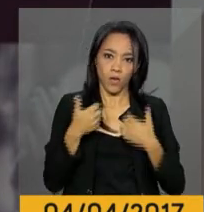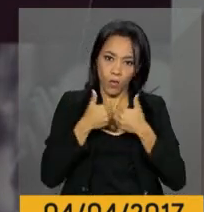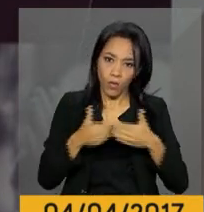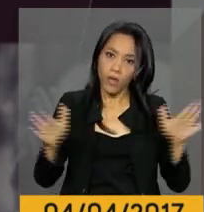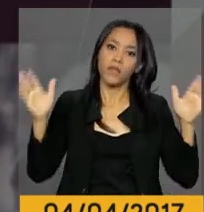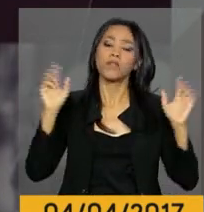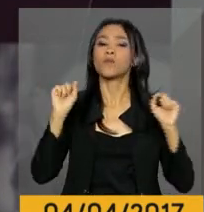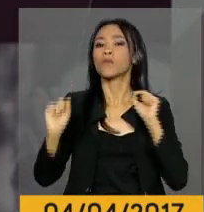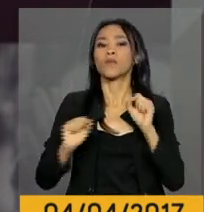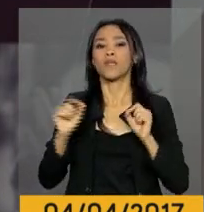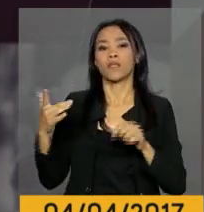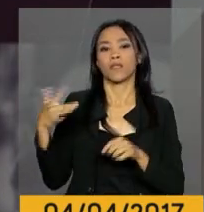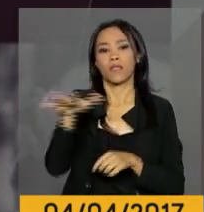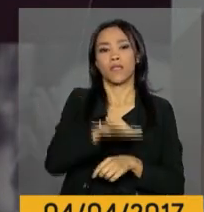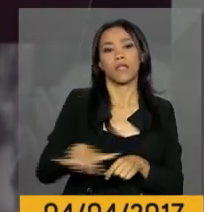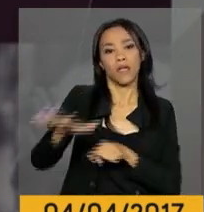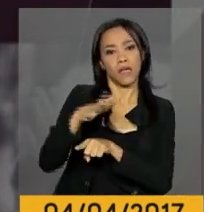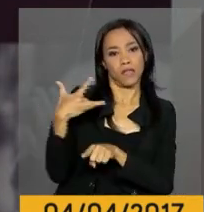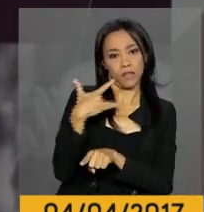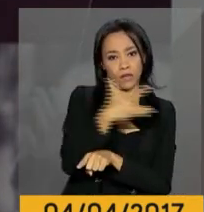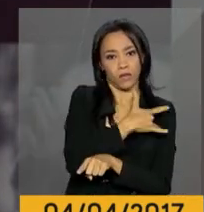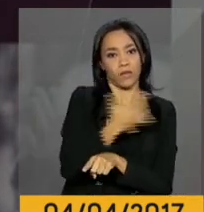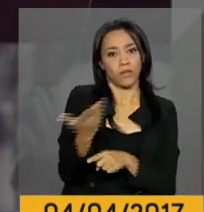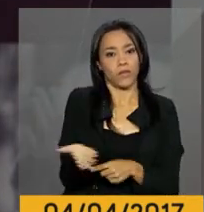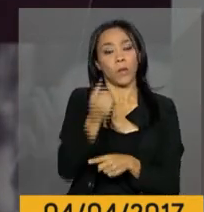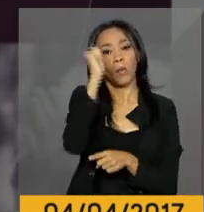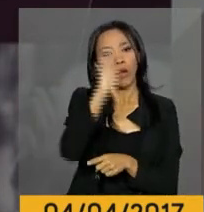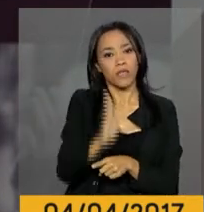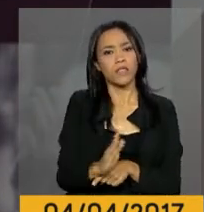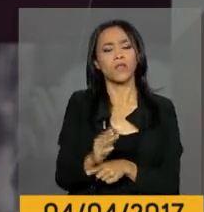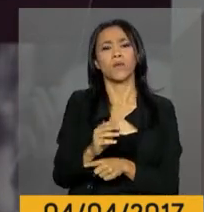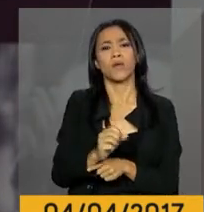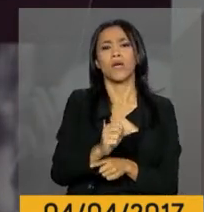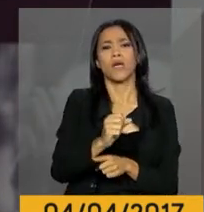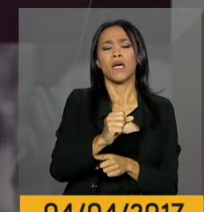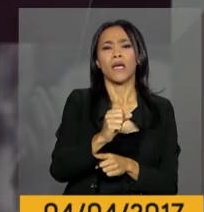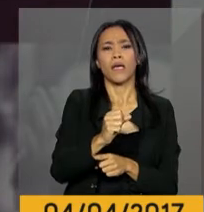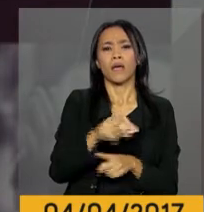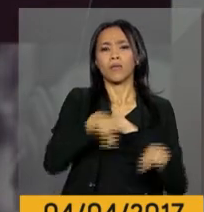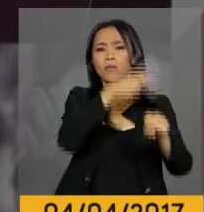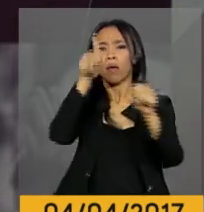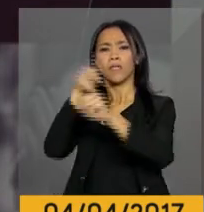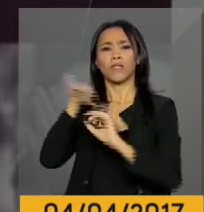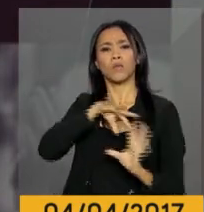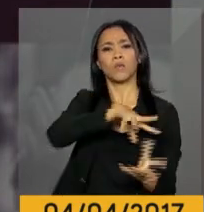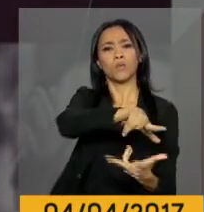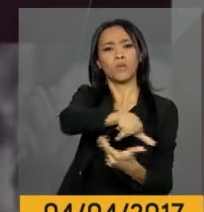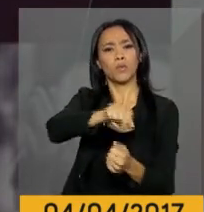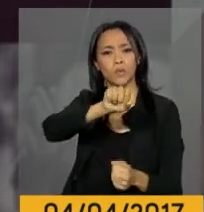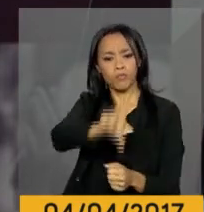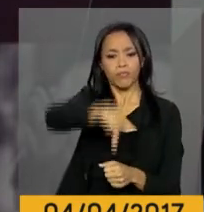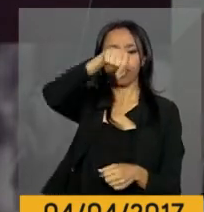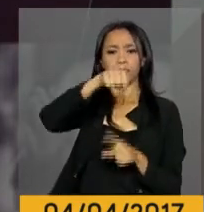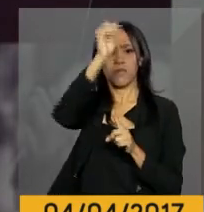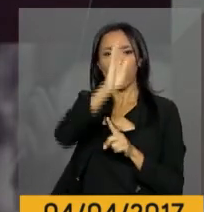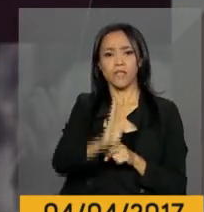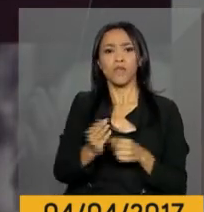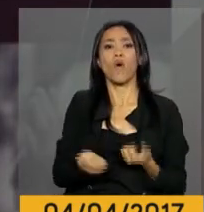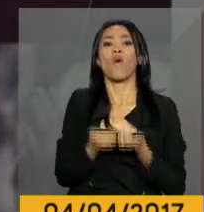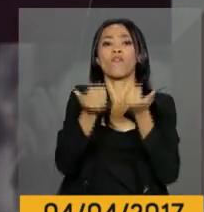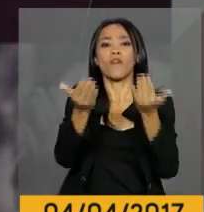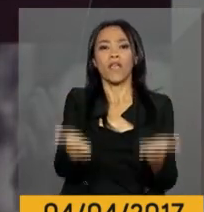majestades, pela saúde. O Brasil está entre os países do mundo que mais oferece vacinas de graça.